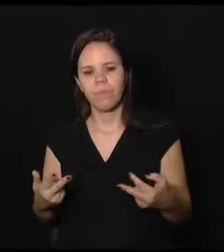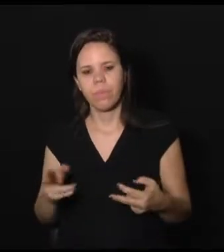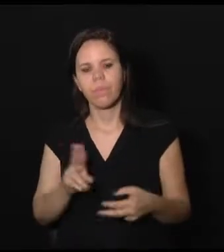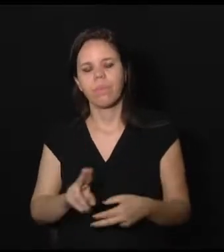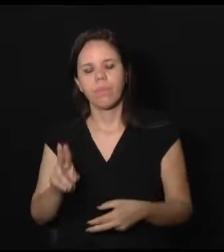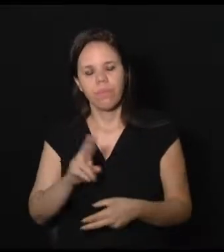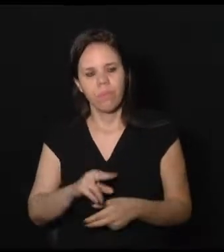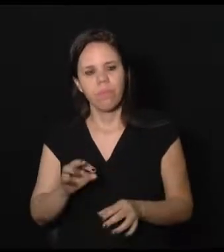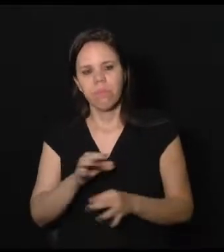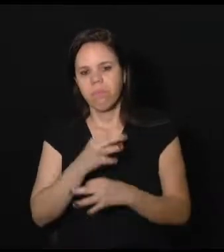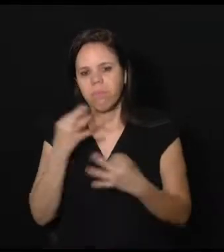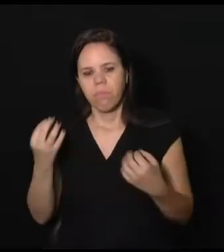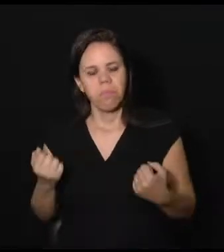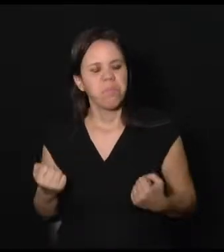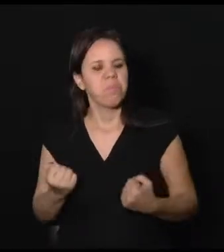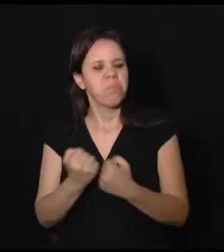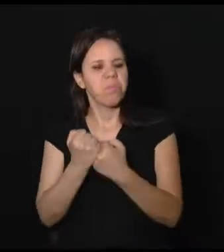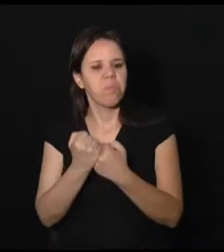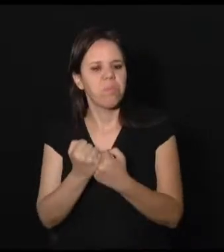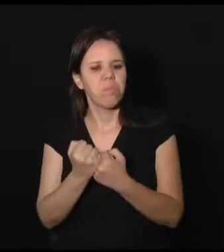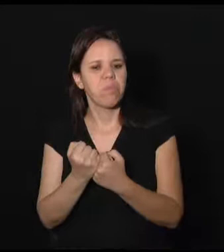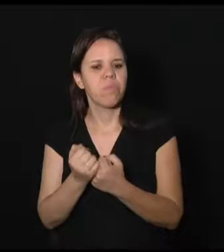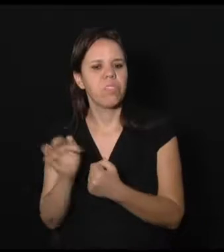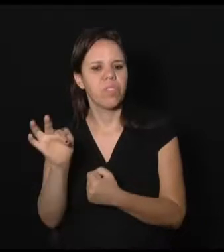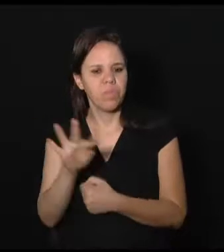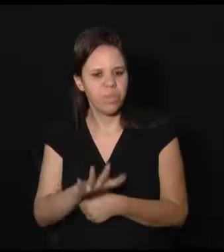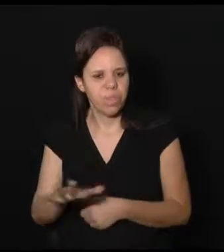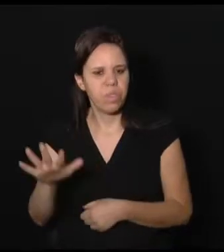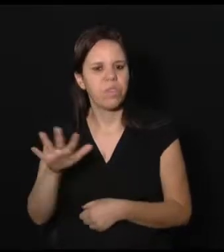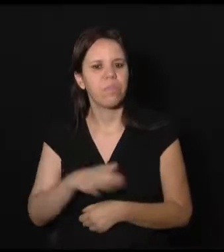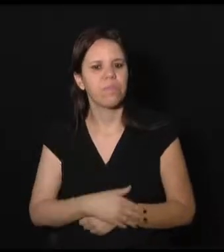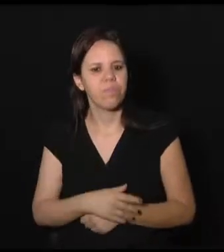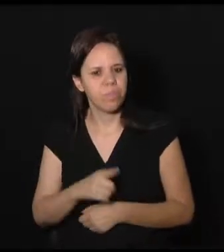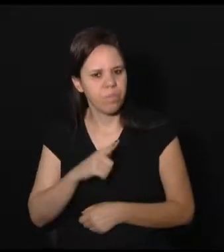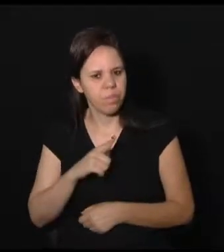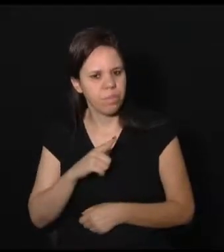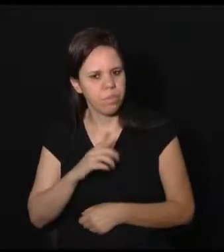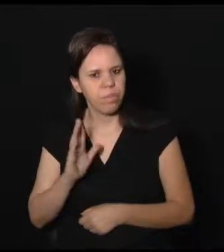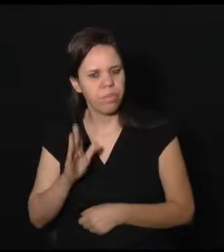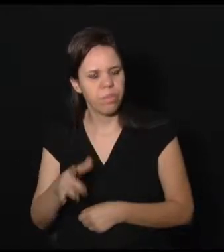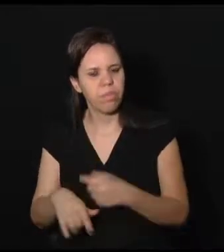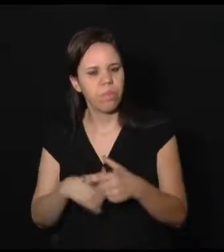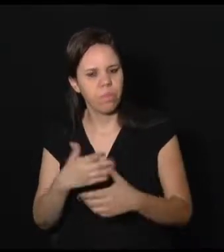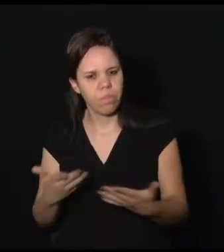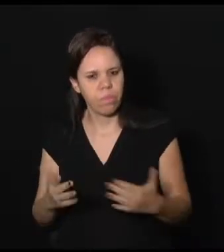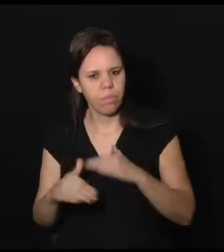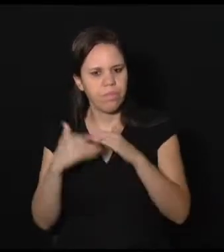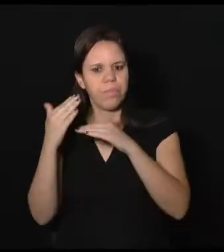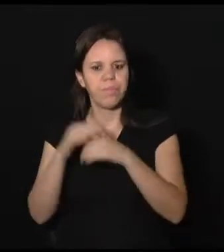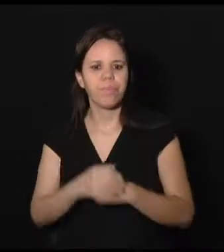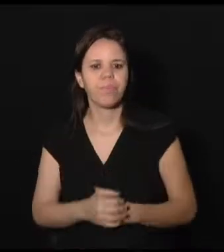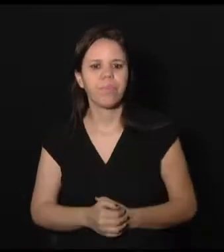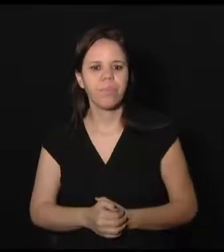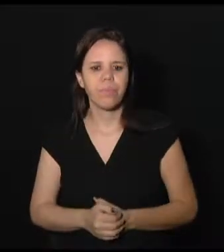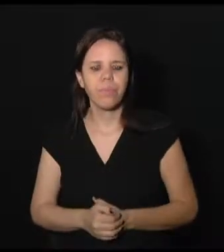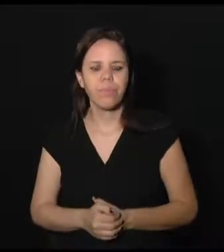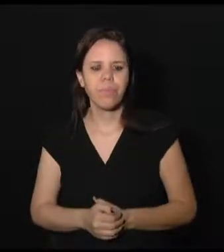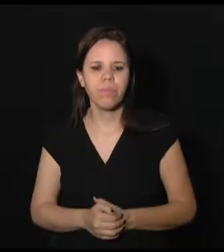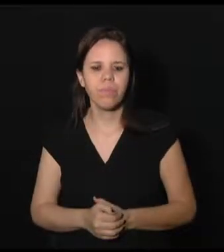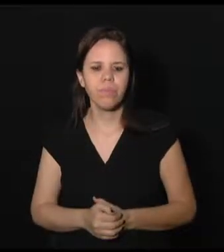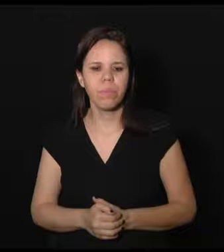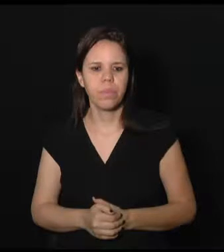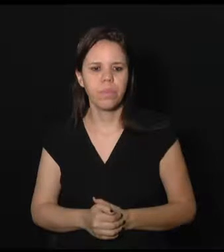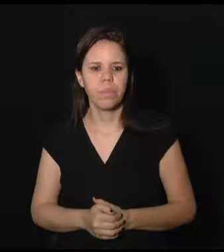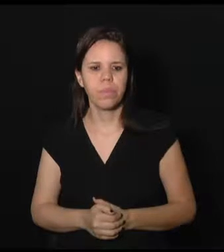ordem governamental na esfera federal de que, de certa forma, tem trabalhado nesse desenvolvimento. E nós temos aqui,